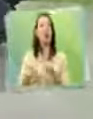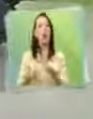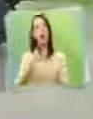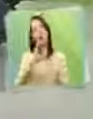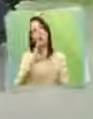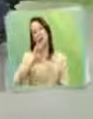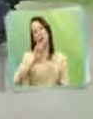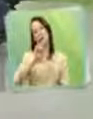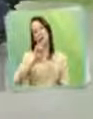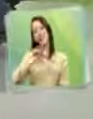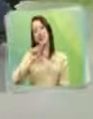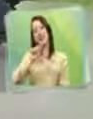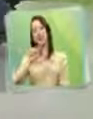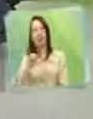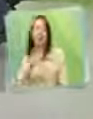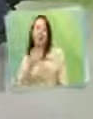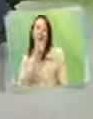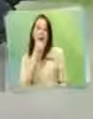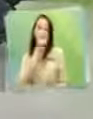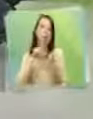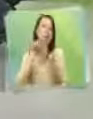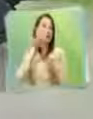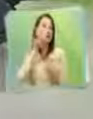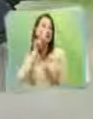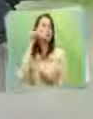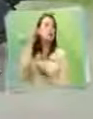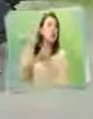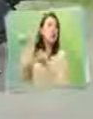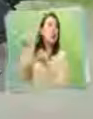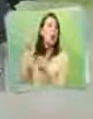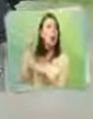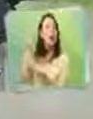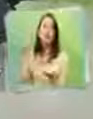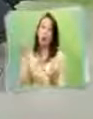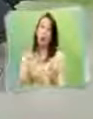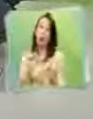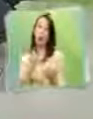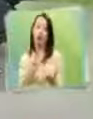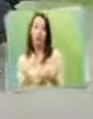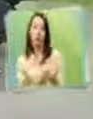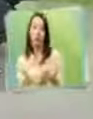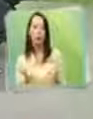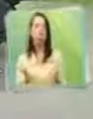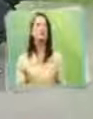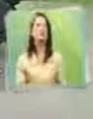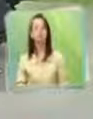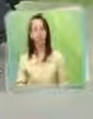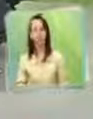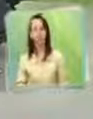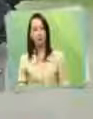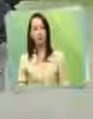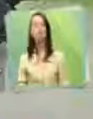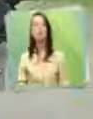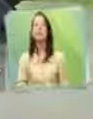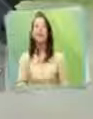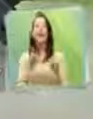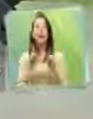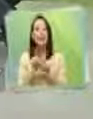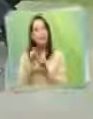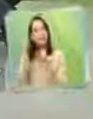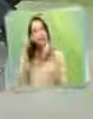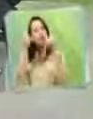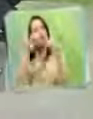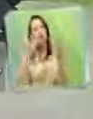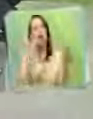noção de cidadania dos Estados Unidos. Né? Então, assim, isso pode acontecer. Ou então... Sim. Comparando